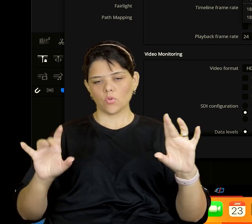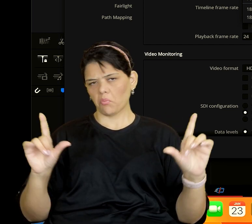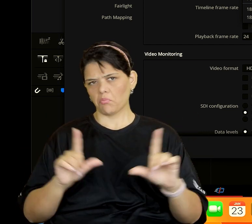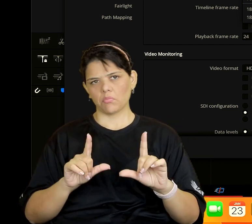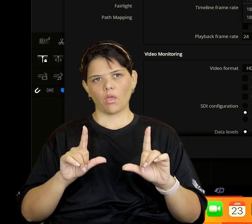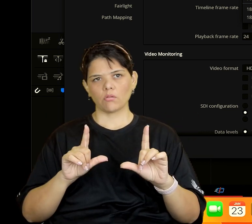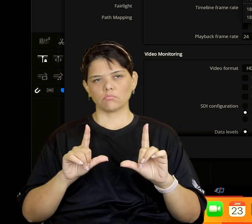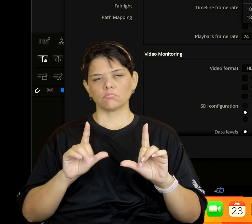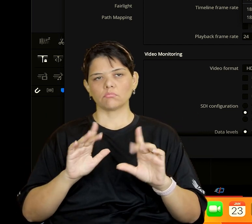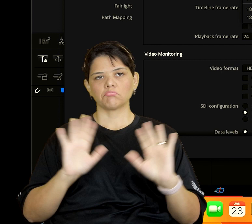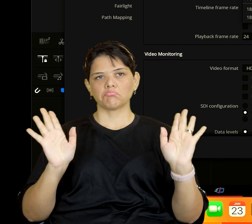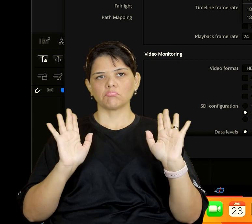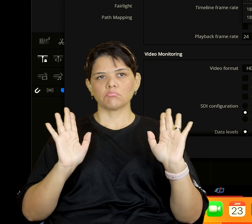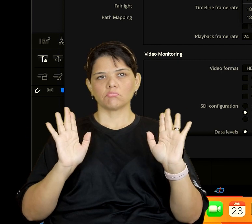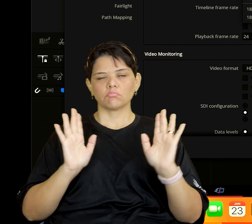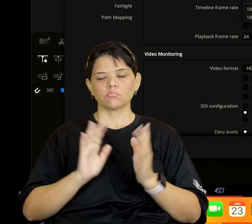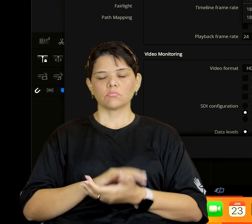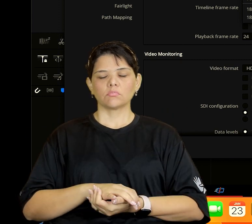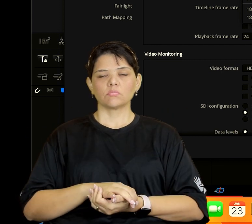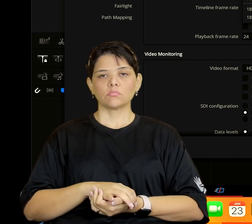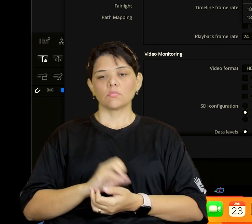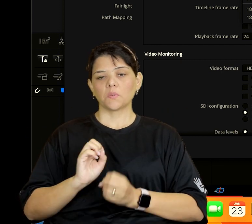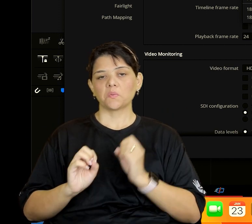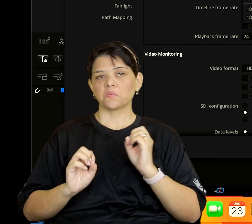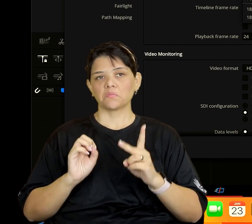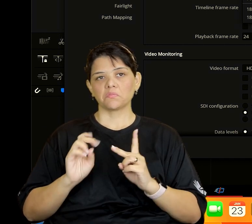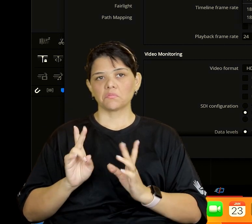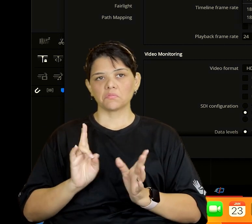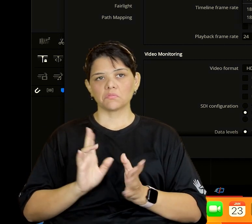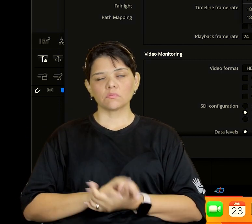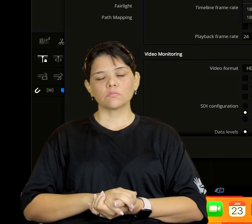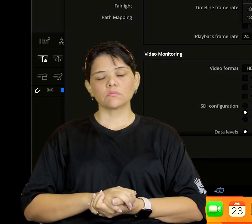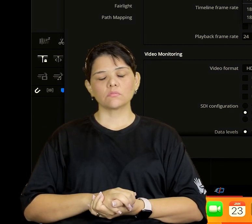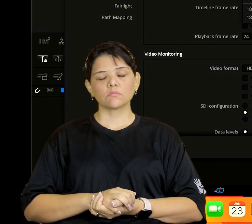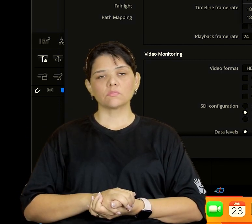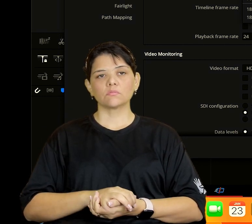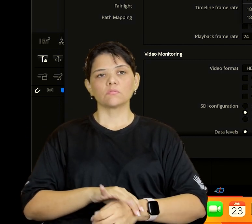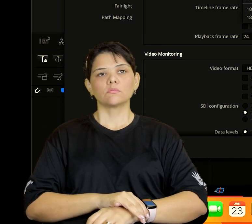câmera ok, que você fala, é boa. Não é maravilhosa, mas é ok, beleza?